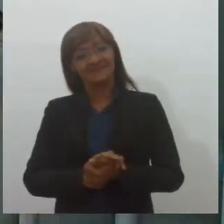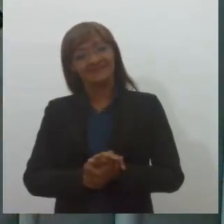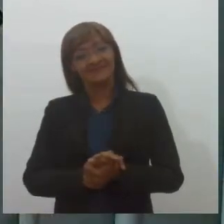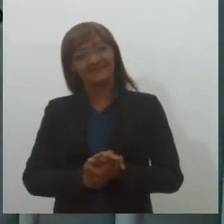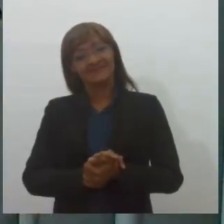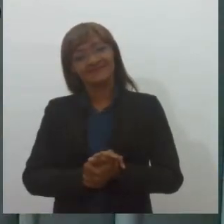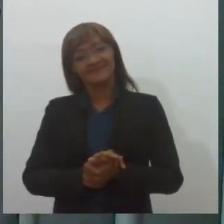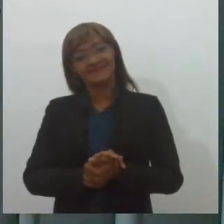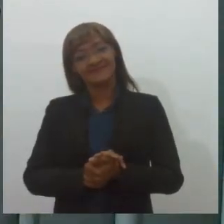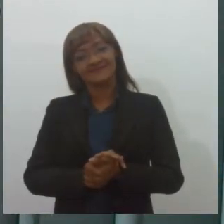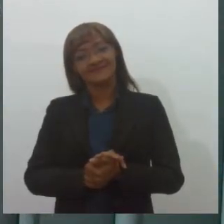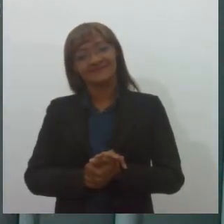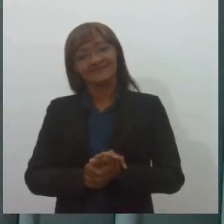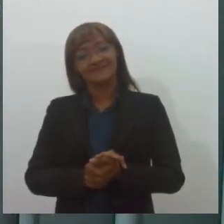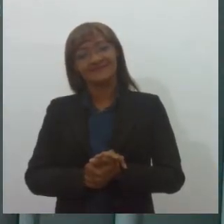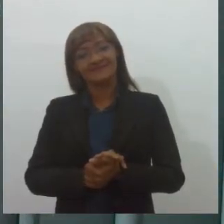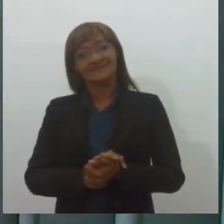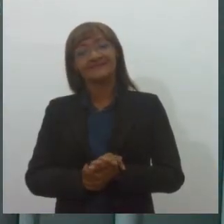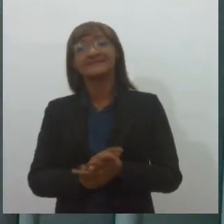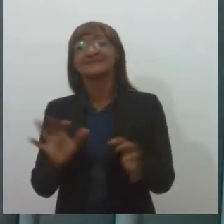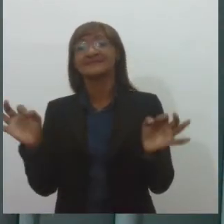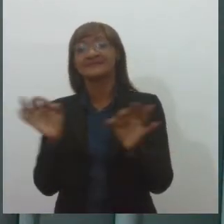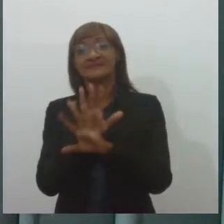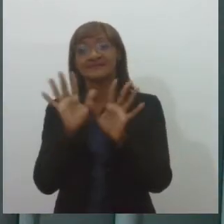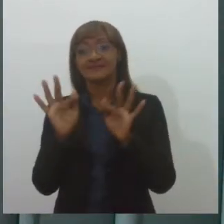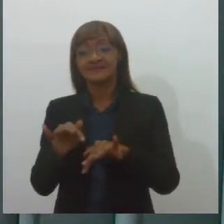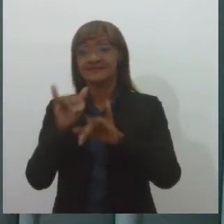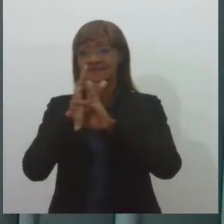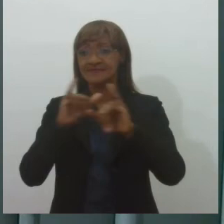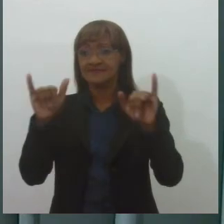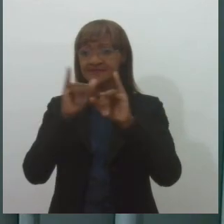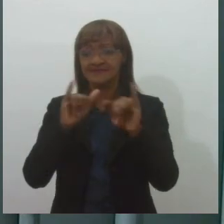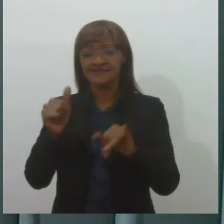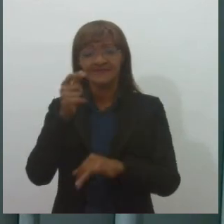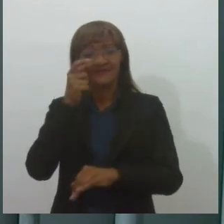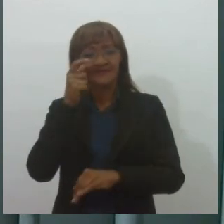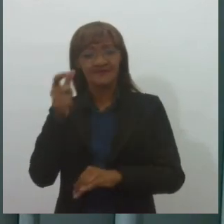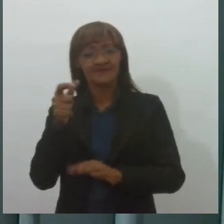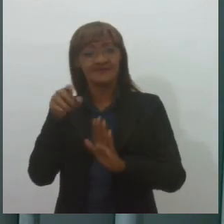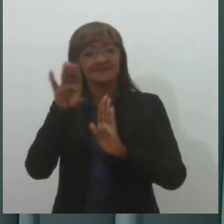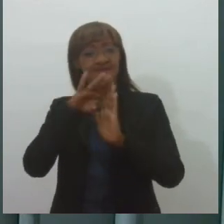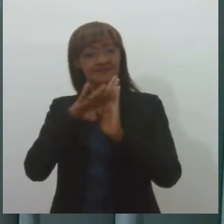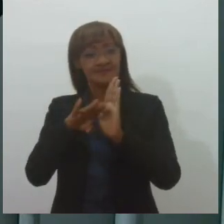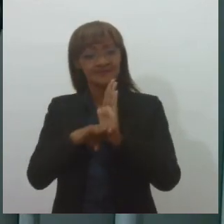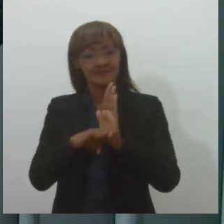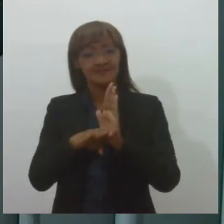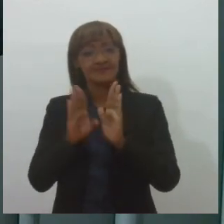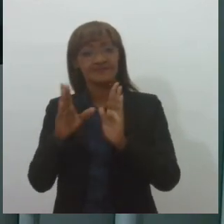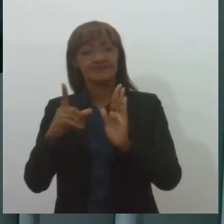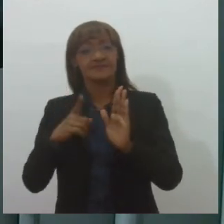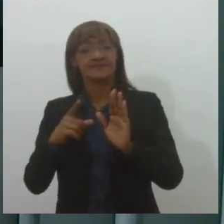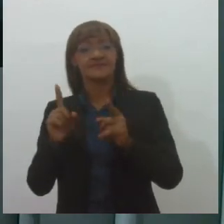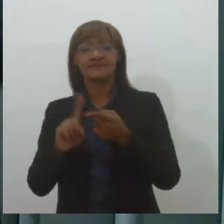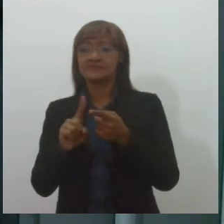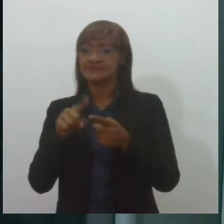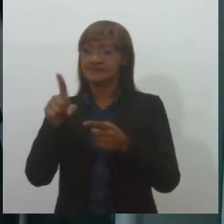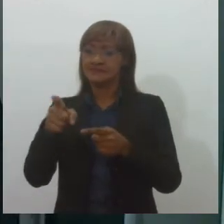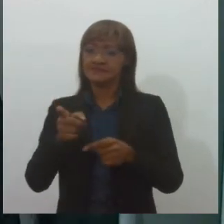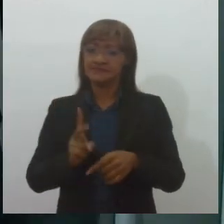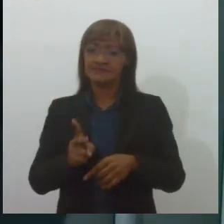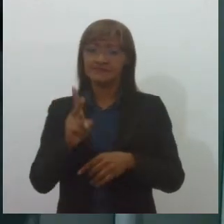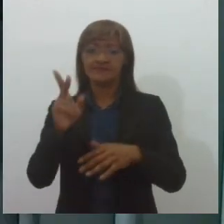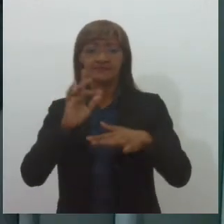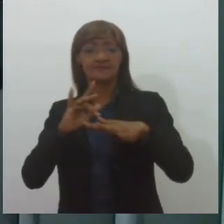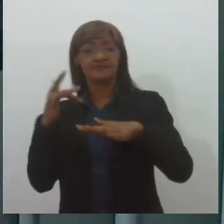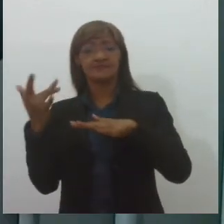E aí e a gente fica por aqui outras notícias você confere a qualquer momento na nossa programação você pode seguir também